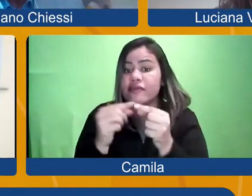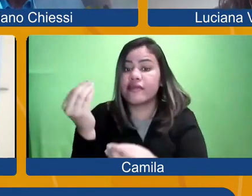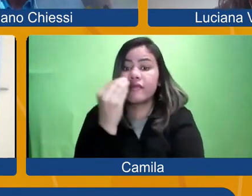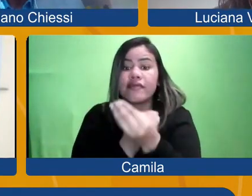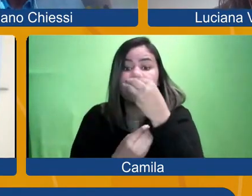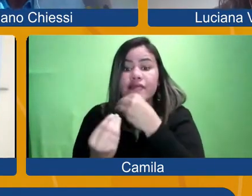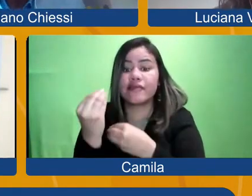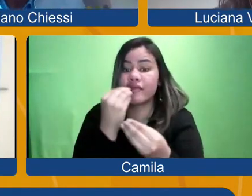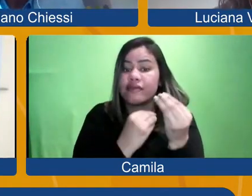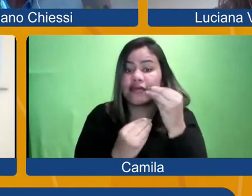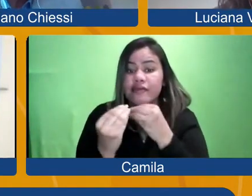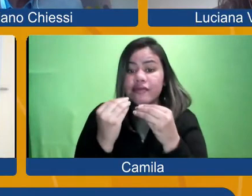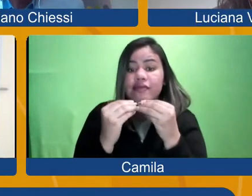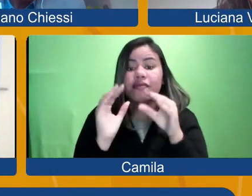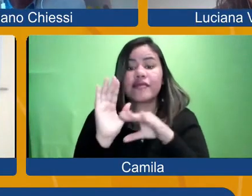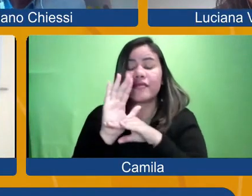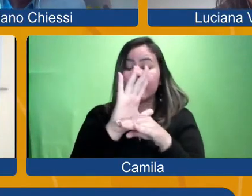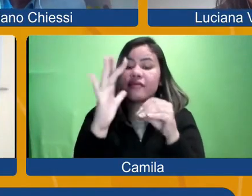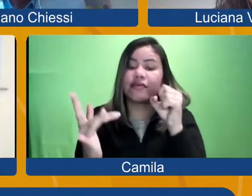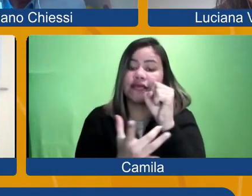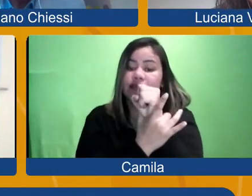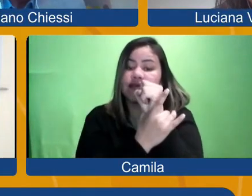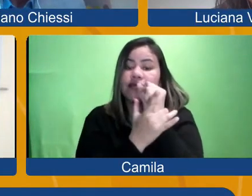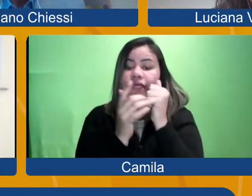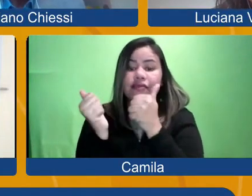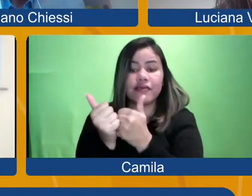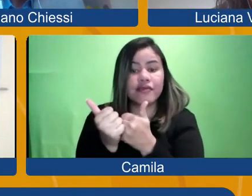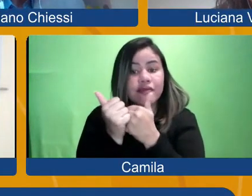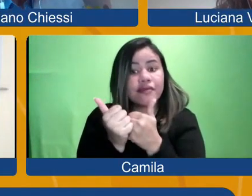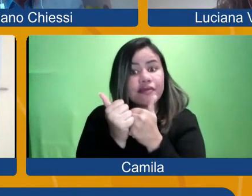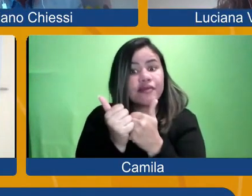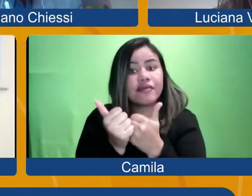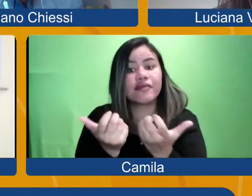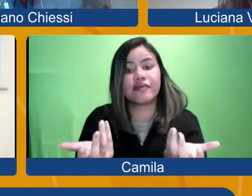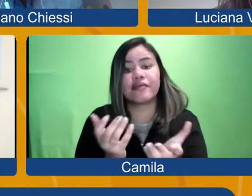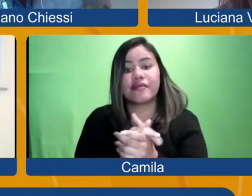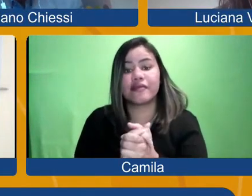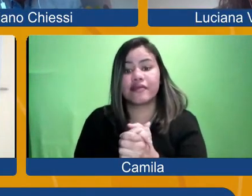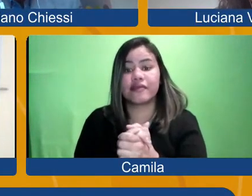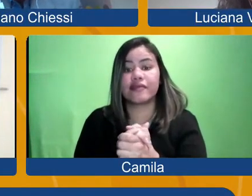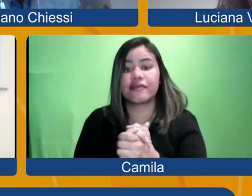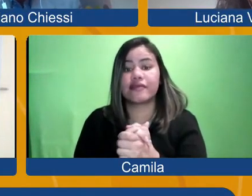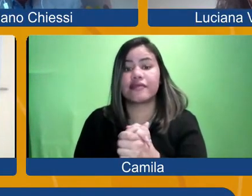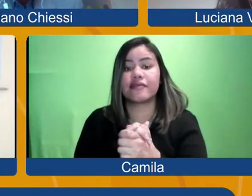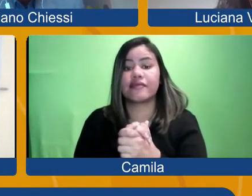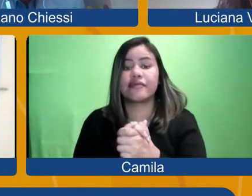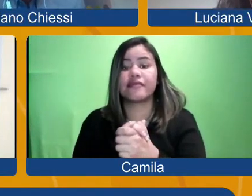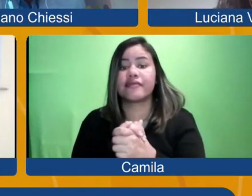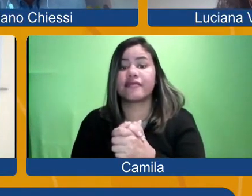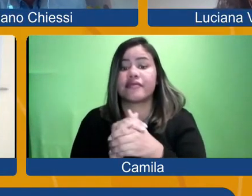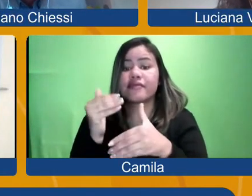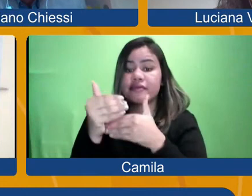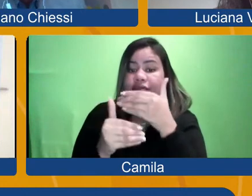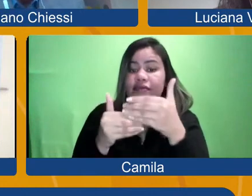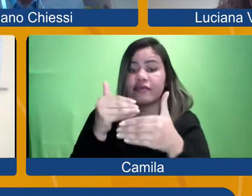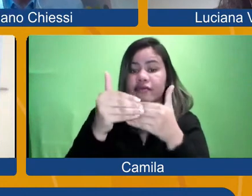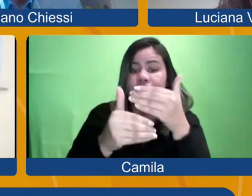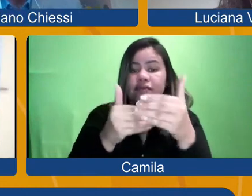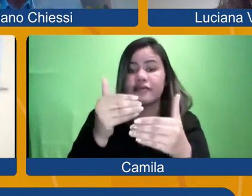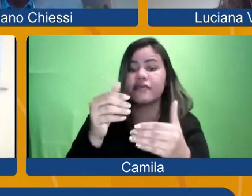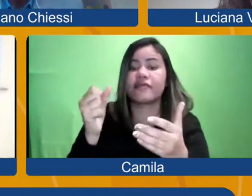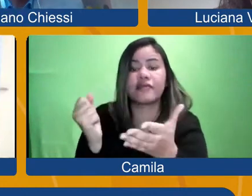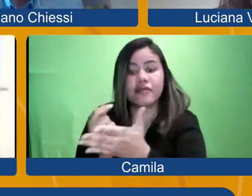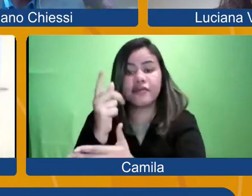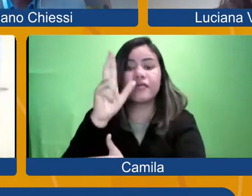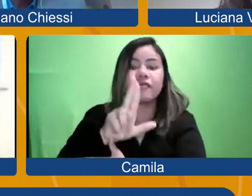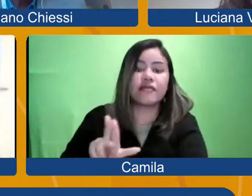de quebra ainda trazem mais segurança alimentar, né? Nas cadeias curtas de produção e consumo